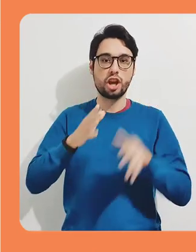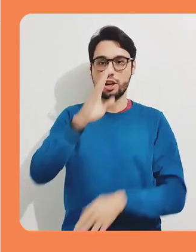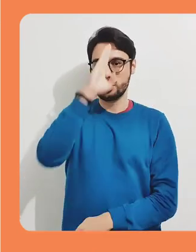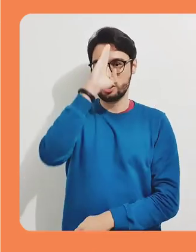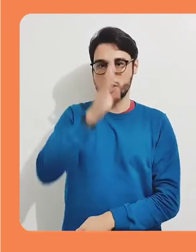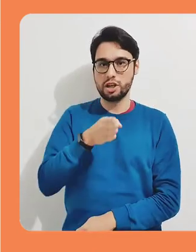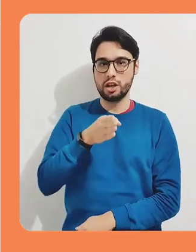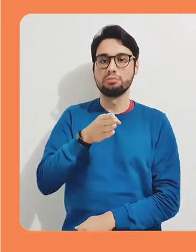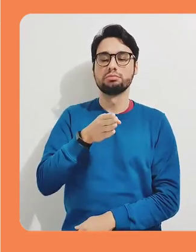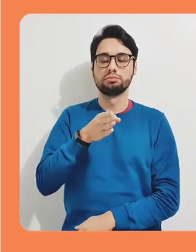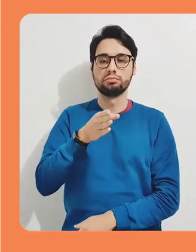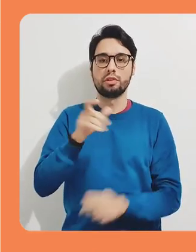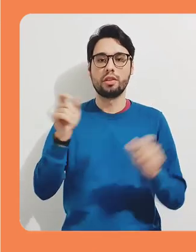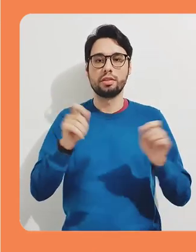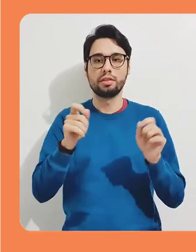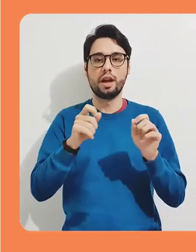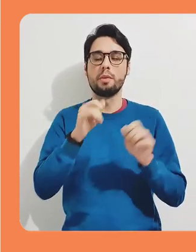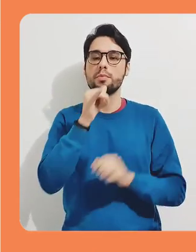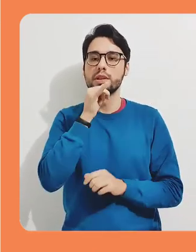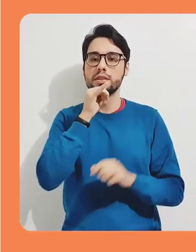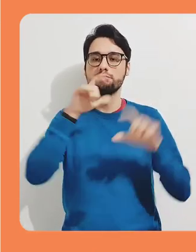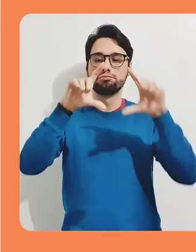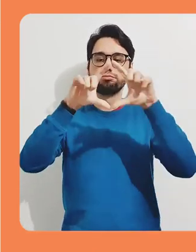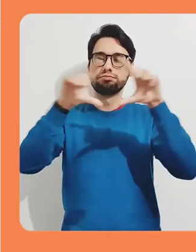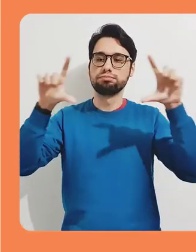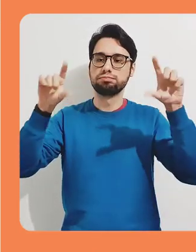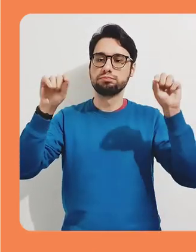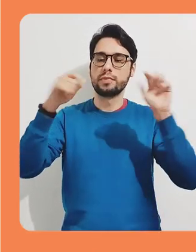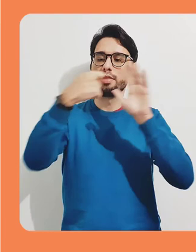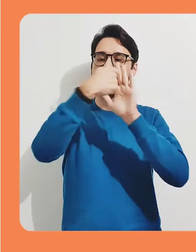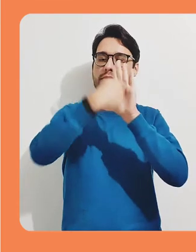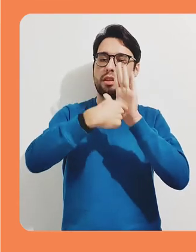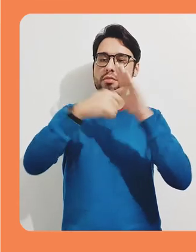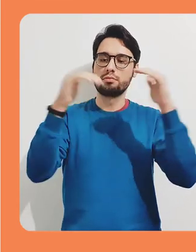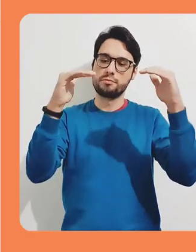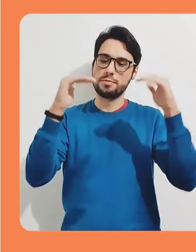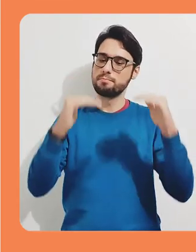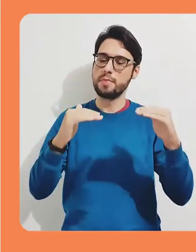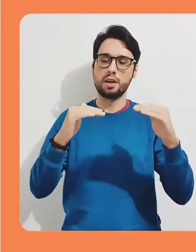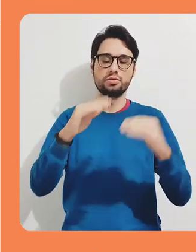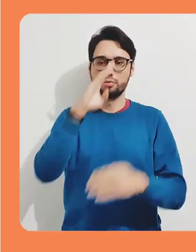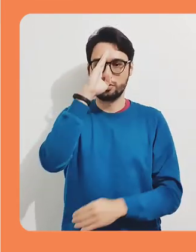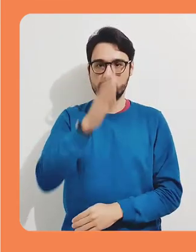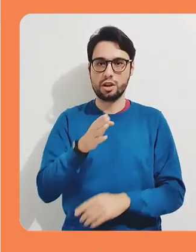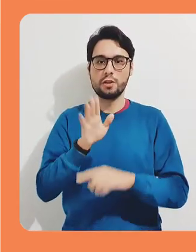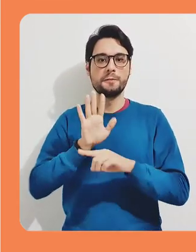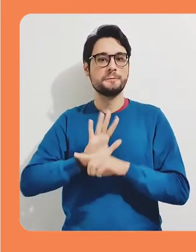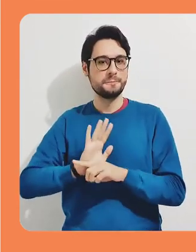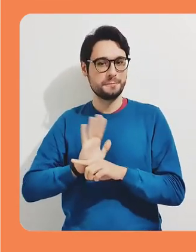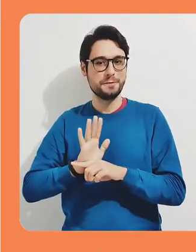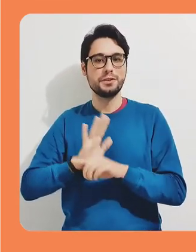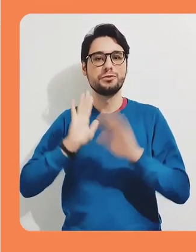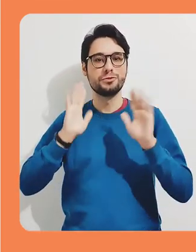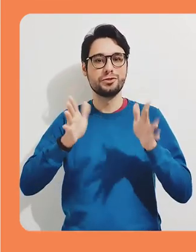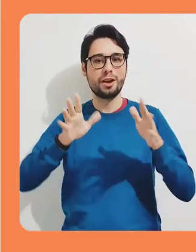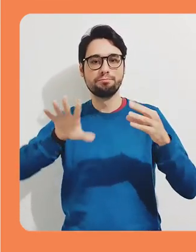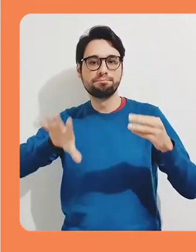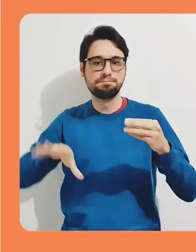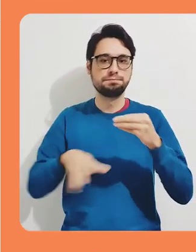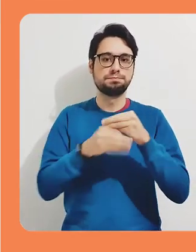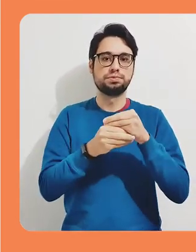da UFSC é que o vídeo que você inclui,